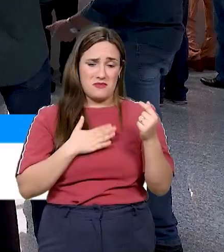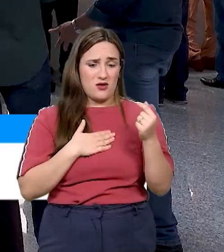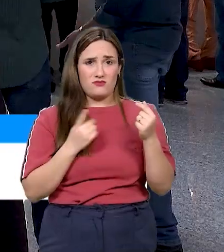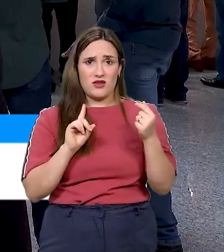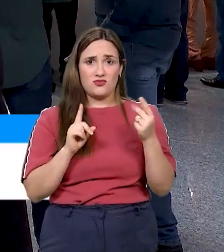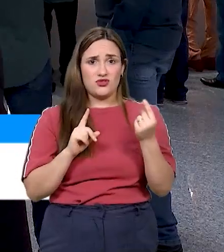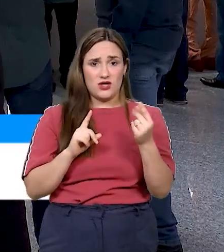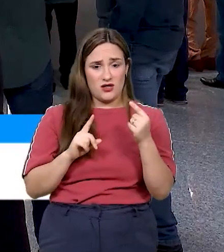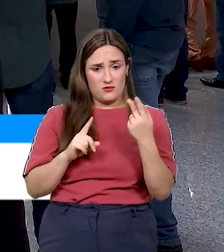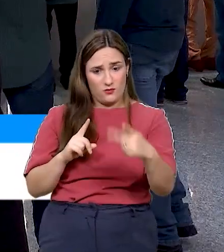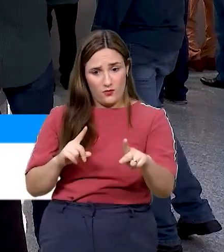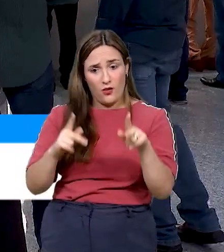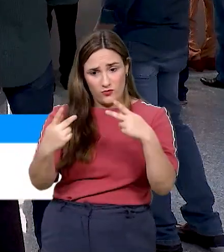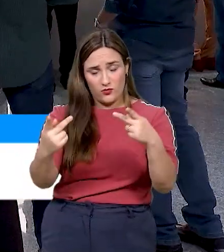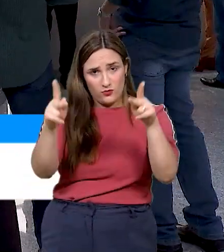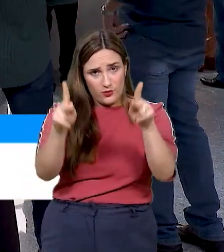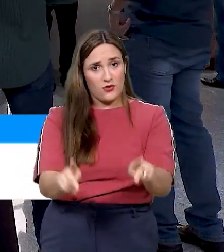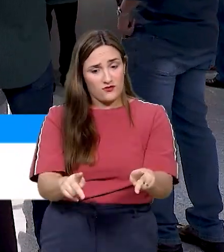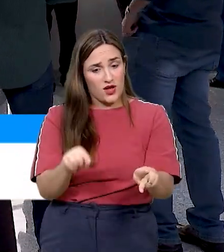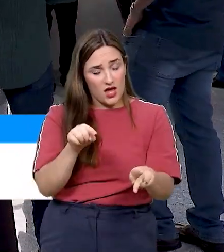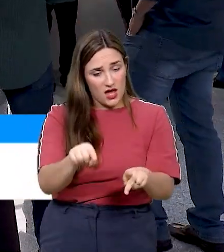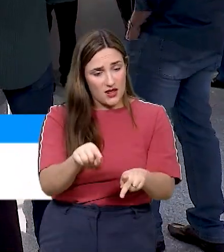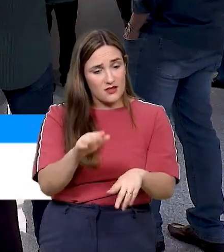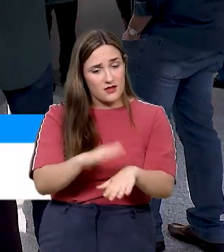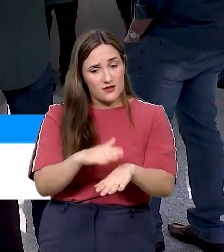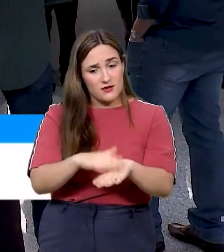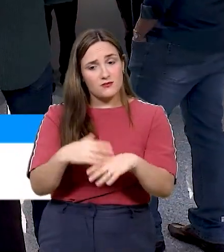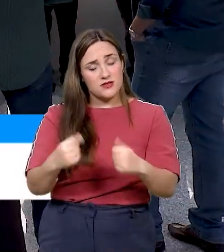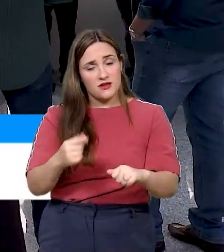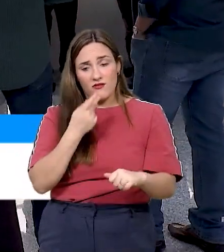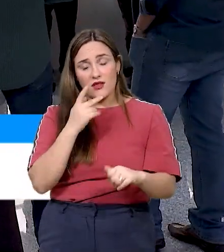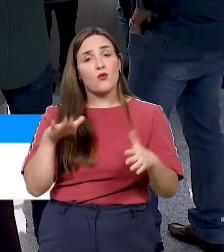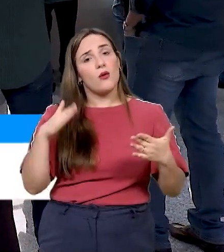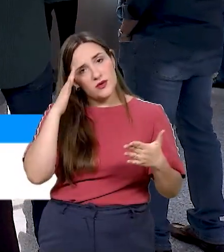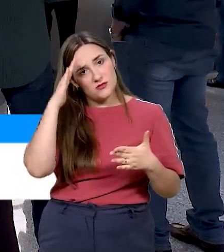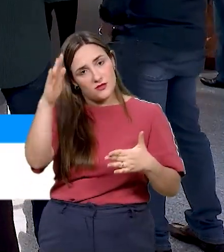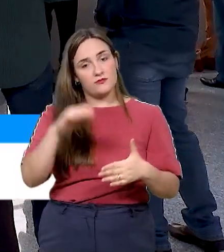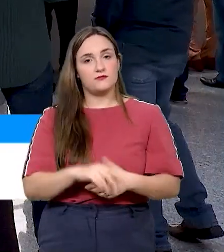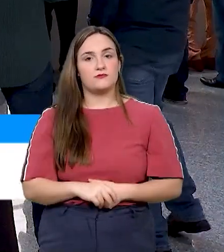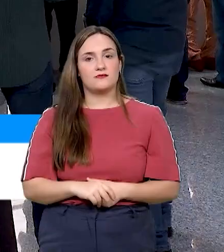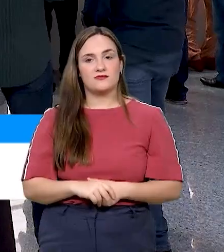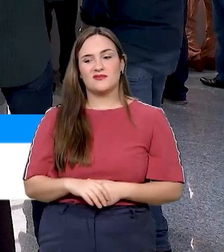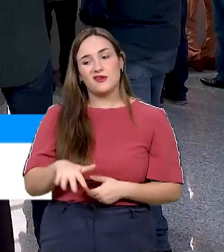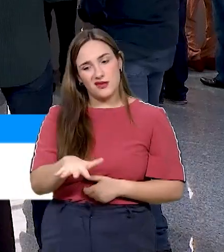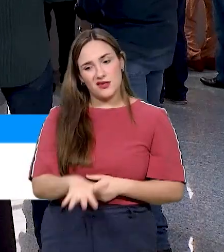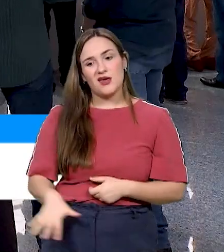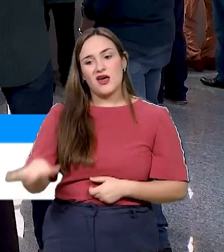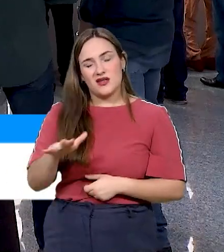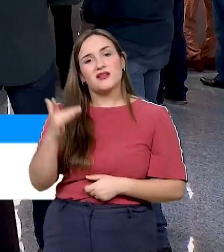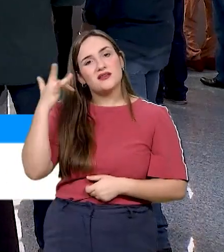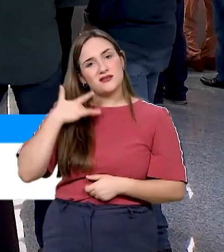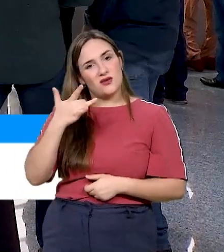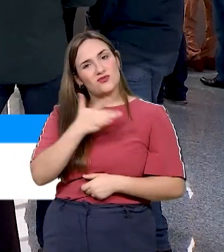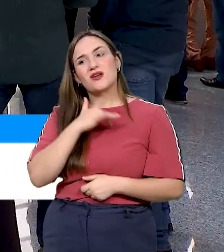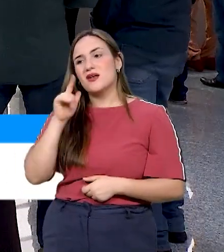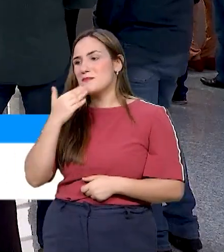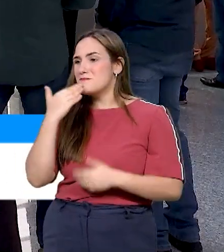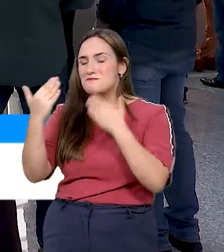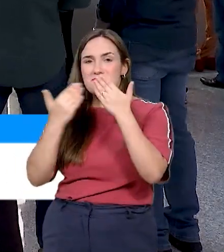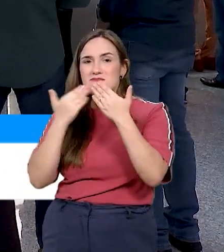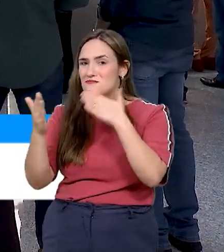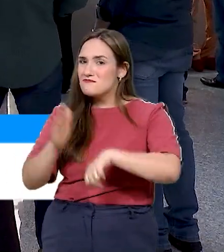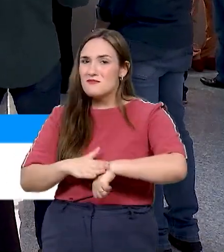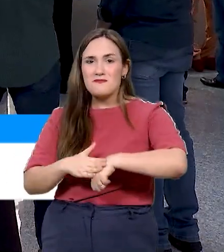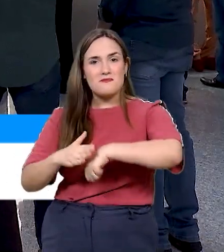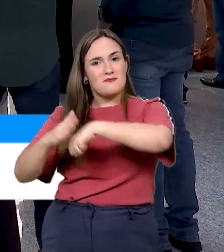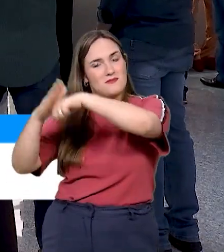é do povo que paga imposto. Então nada mais justo do que o povo colocar onde que é a prioridade. E o setor da saúde foi o setor